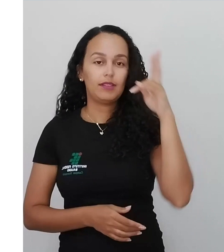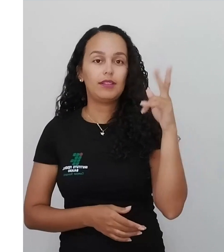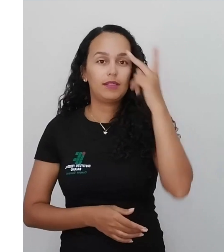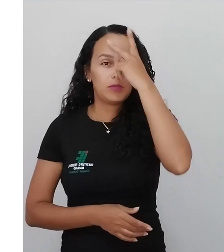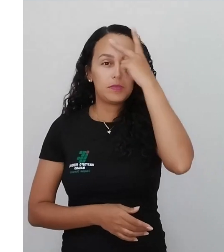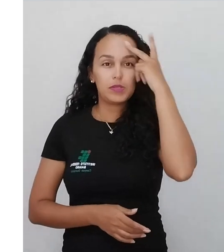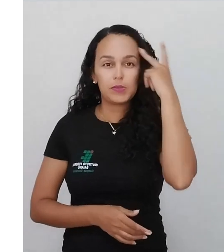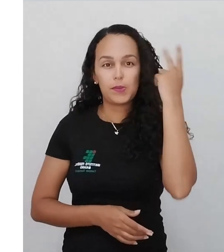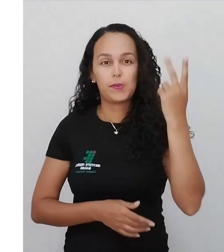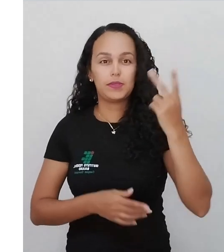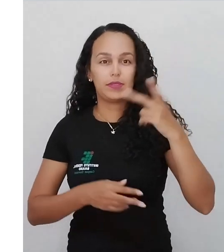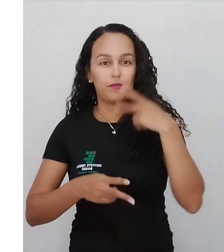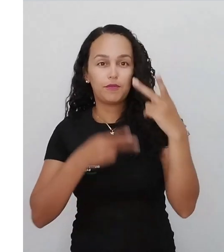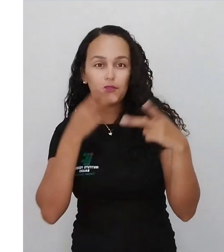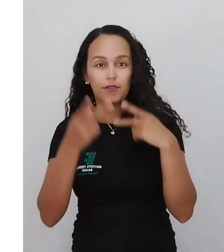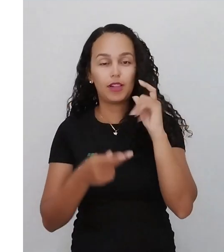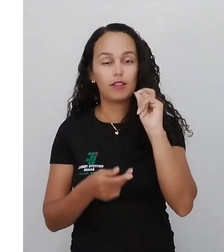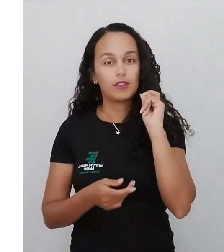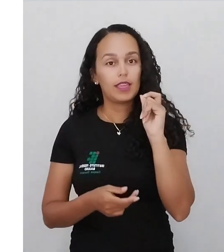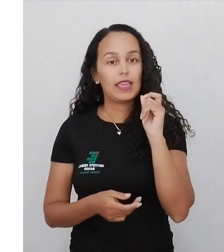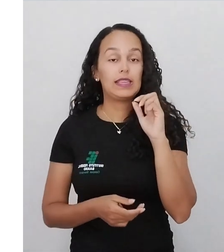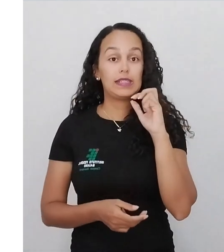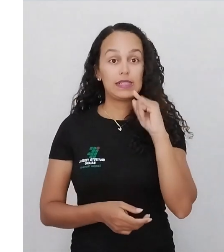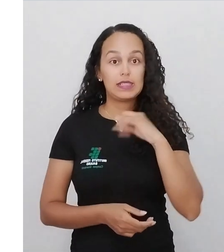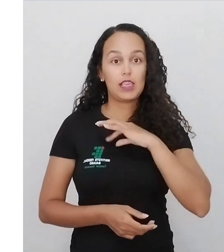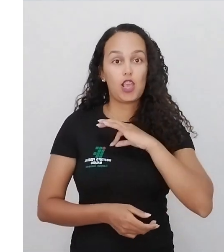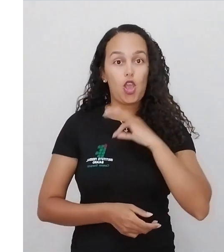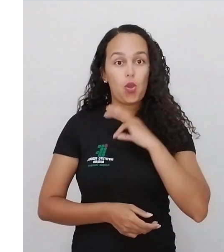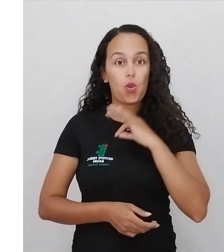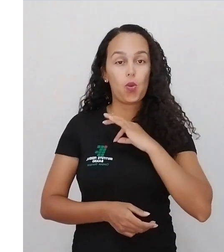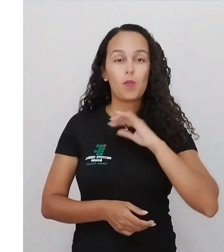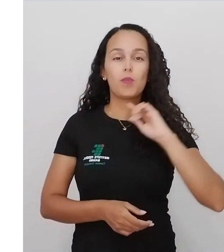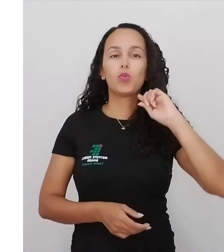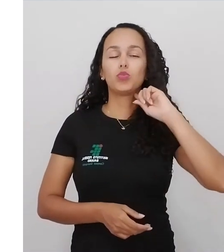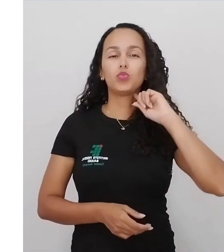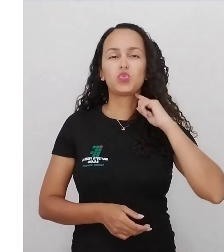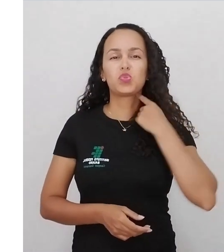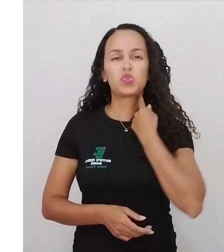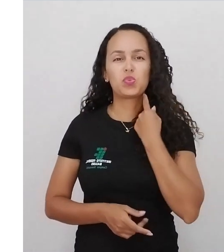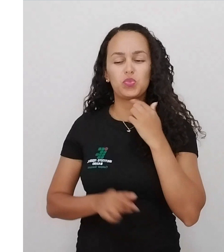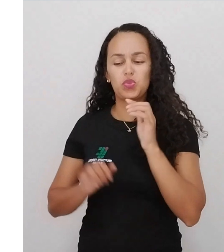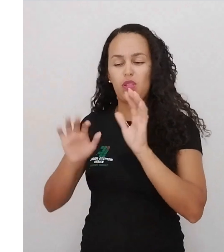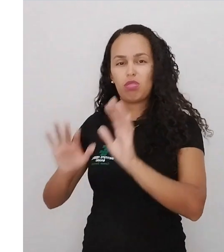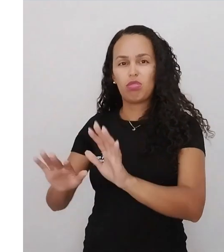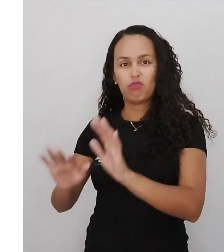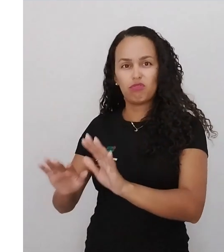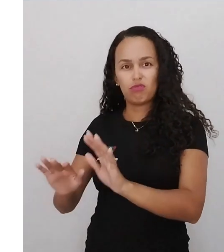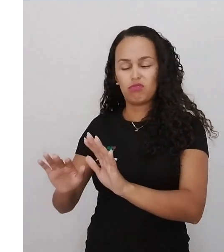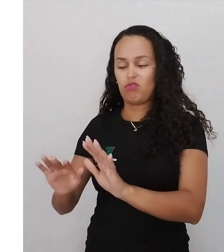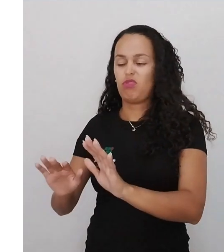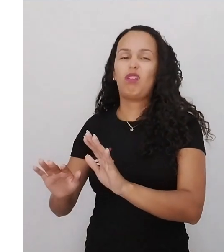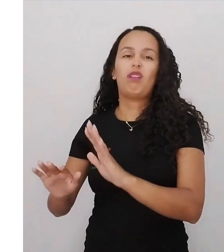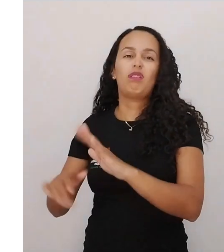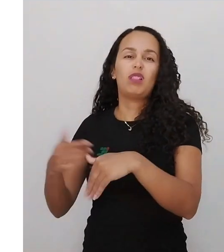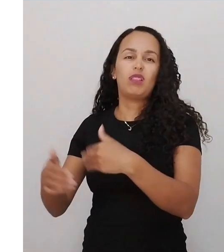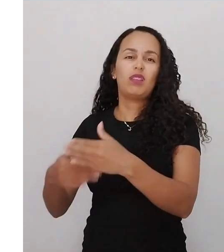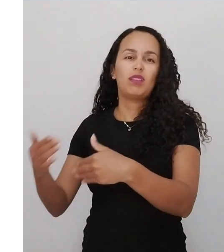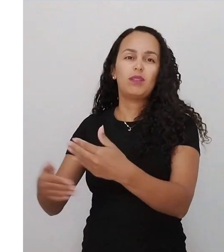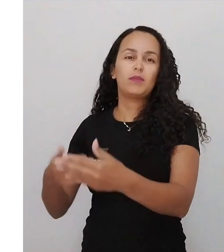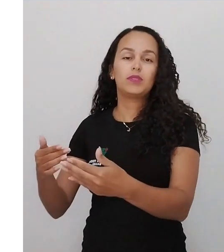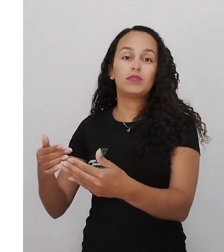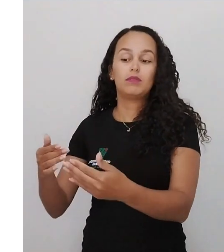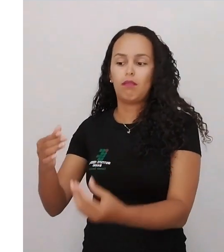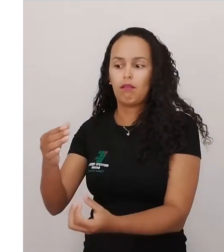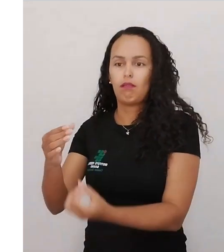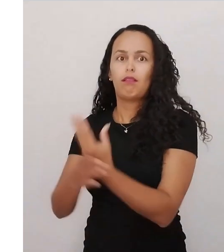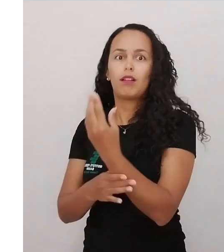pudessem trazer ratos, né? Trazer não no sentido de atrair, mas trazer no sentido de proporcionar a